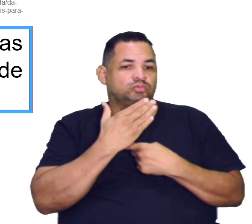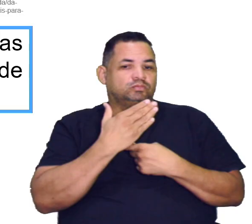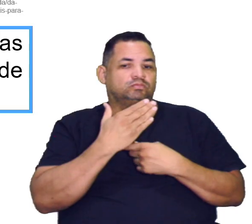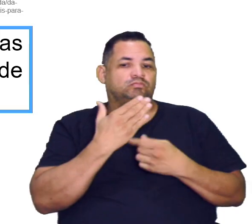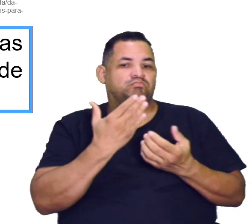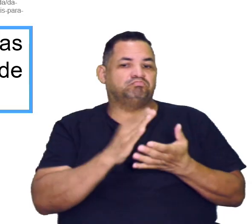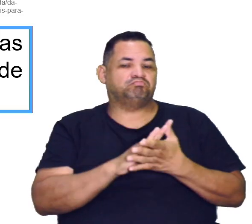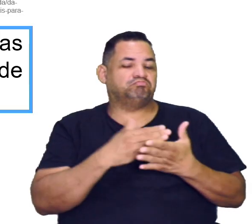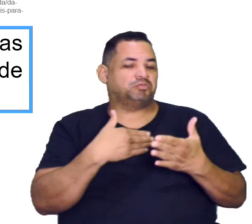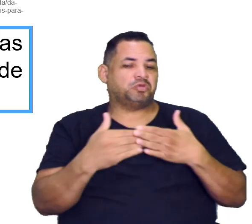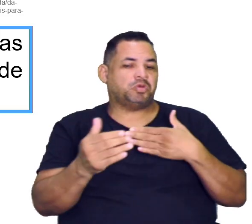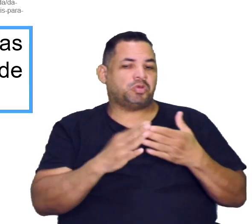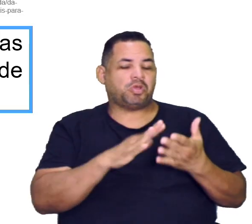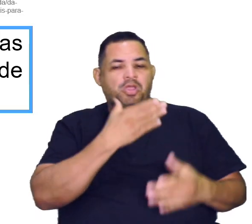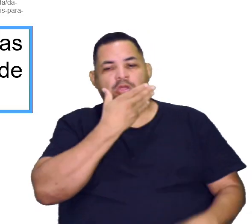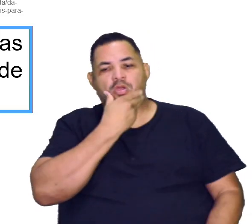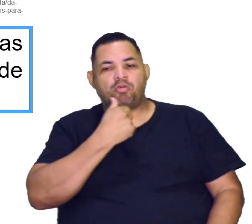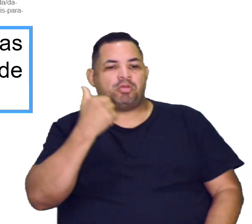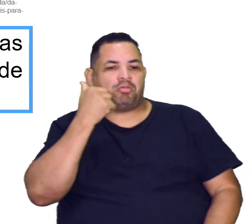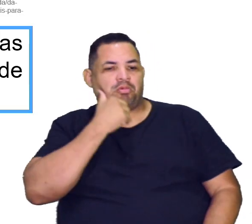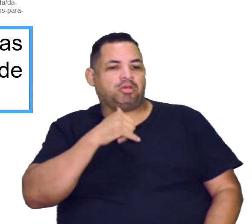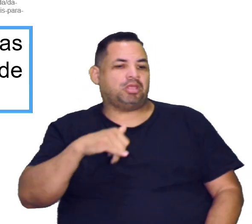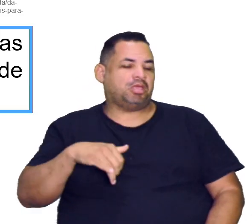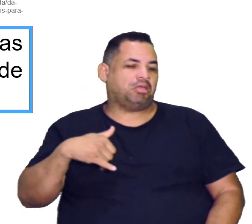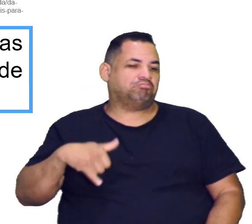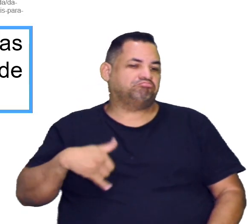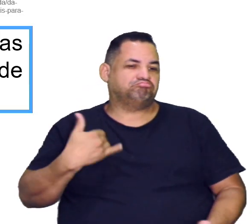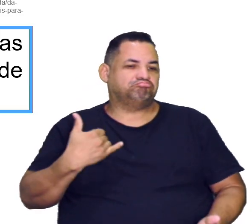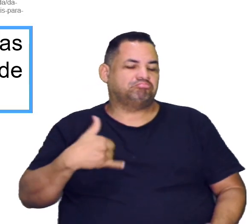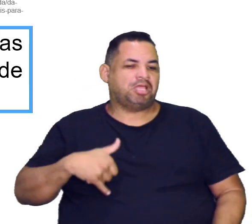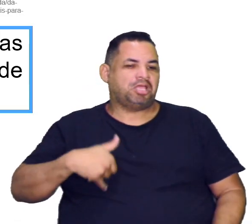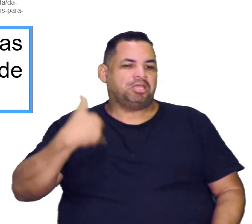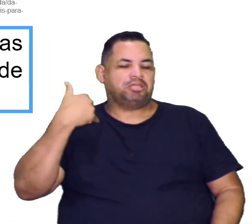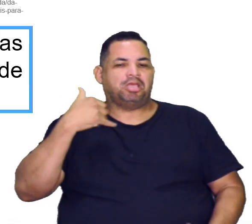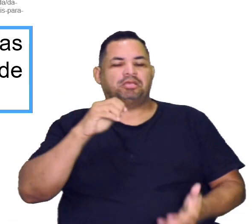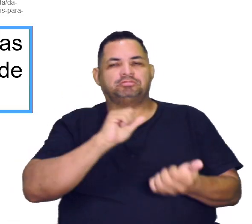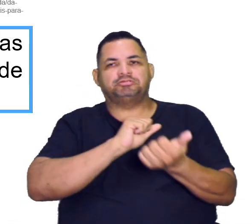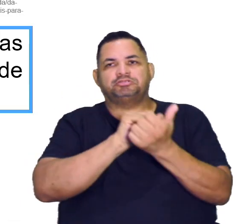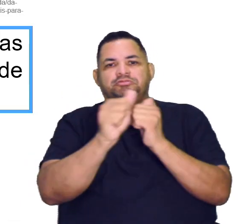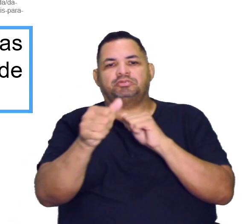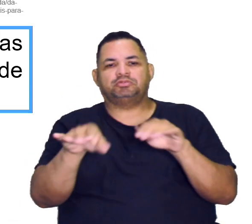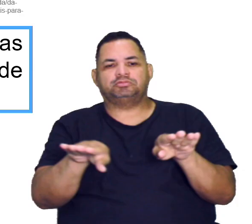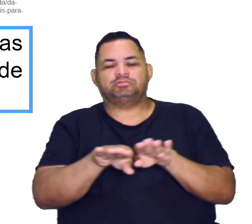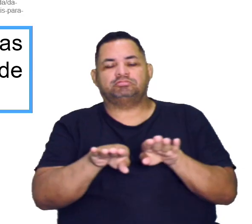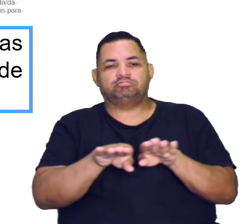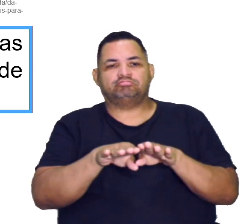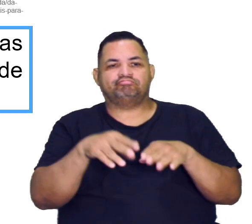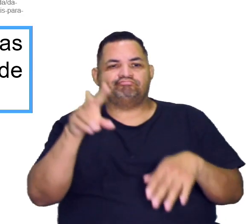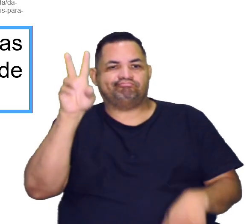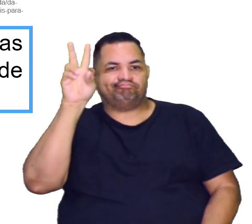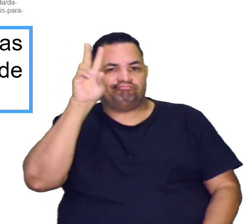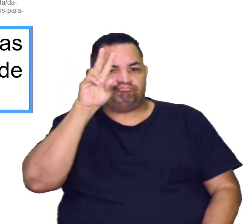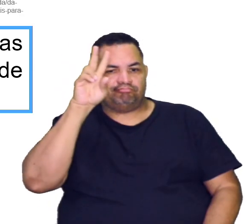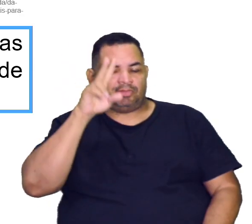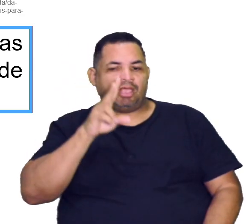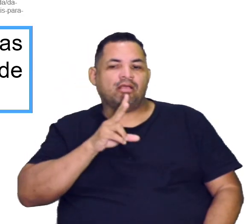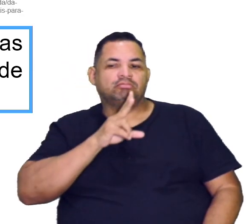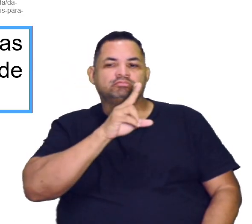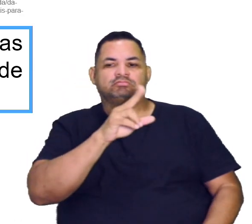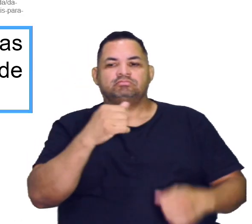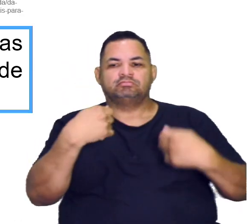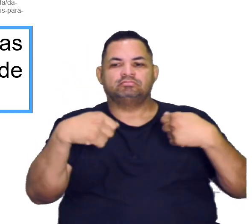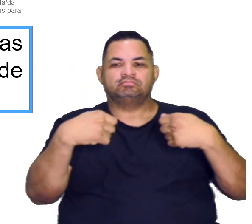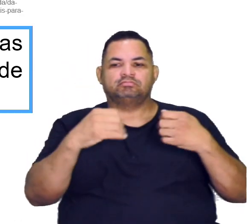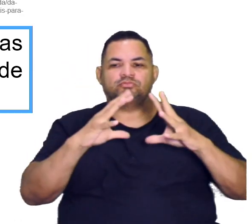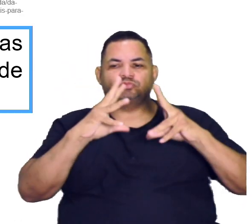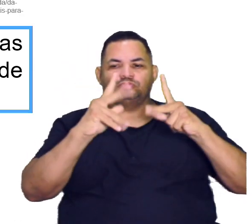beneficiar, independente aí do gênero, da idade do esporte. Do esporte. Lembrando que a força, gente, a gente precisa